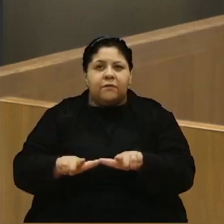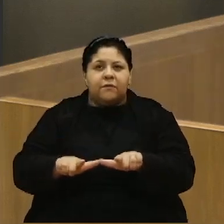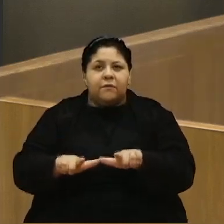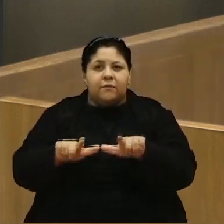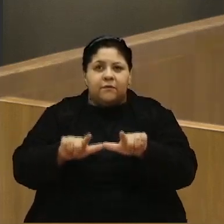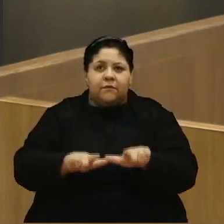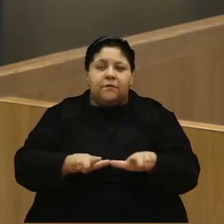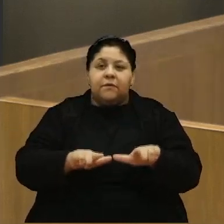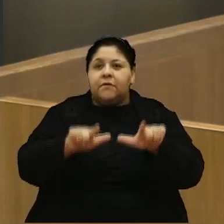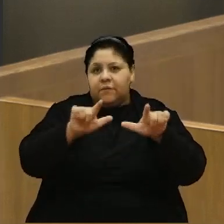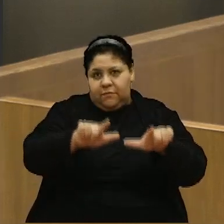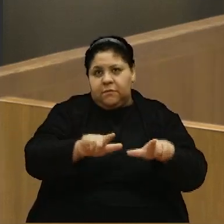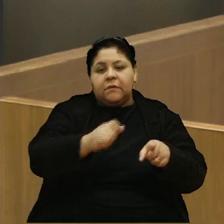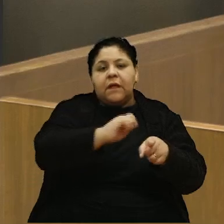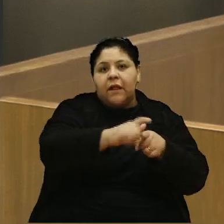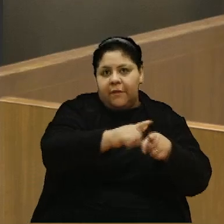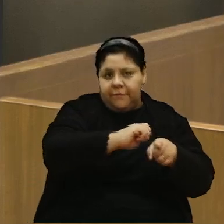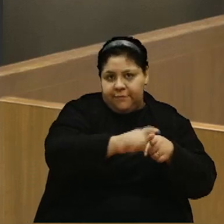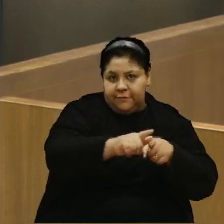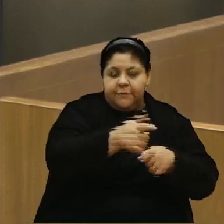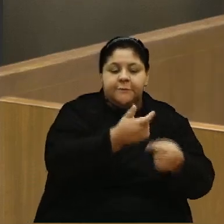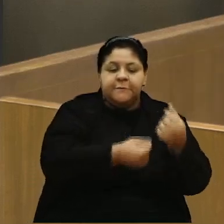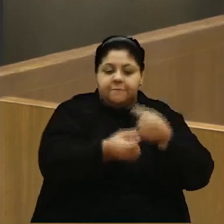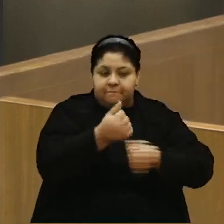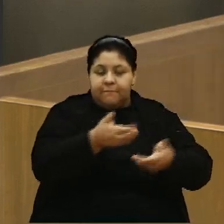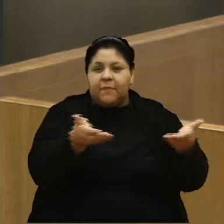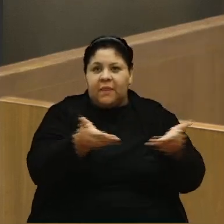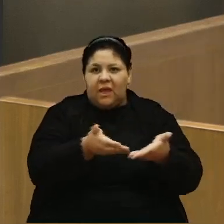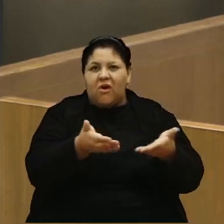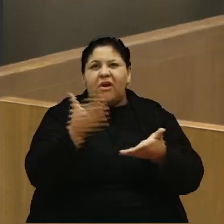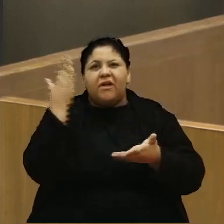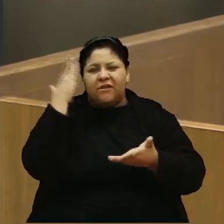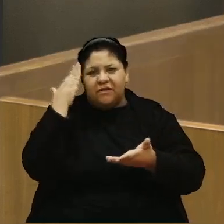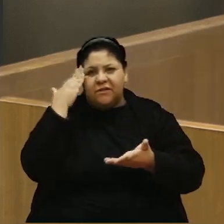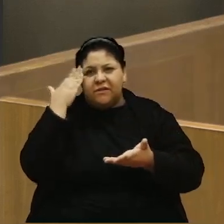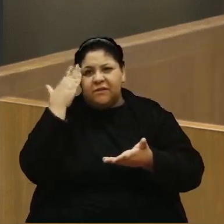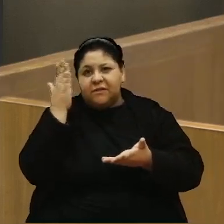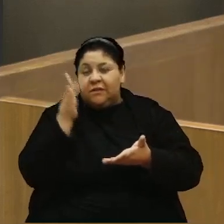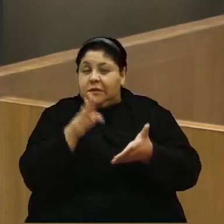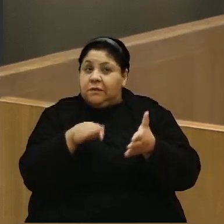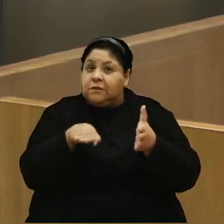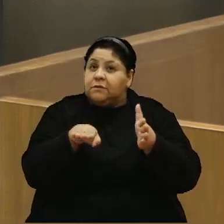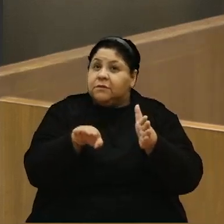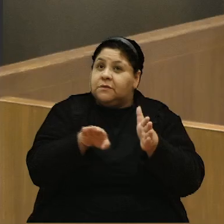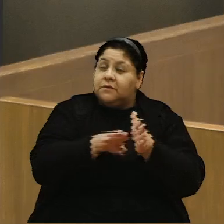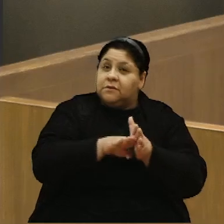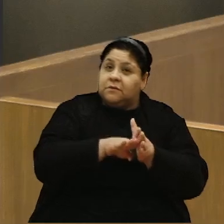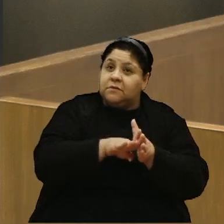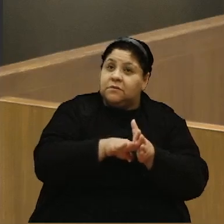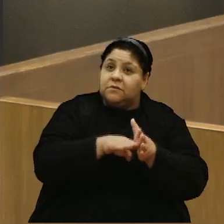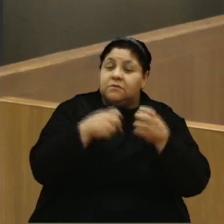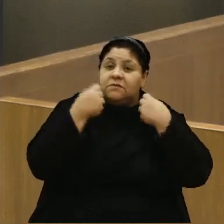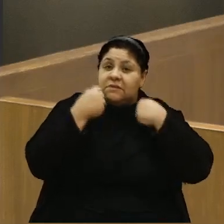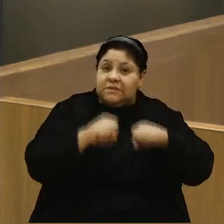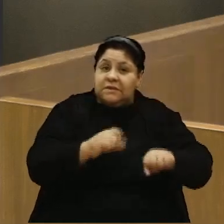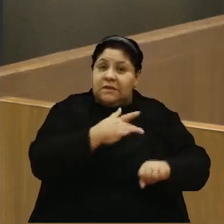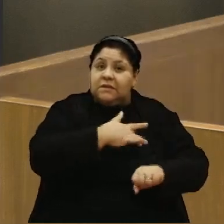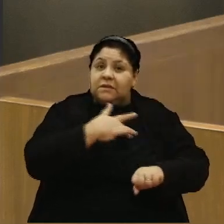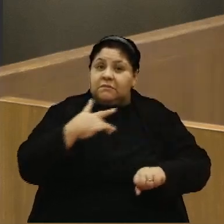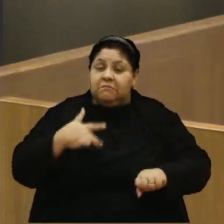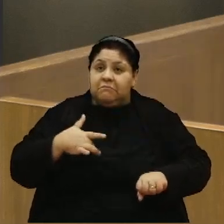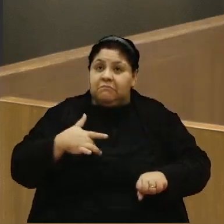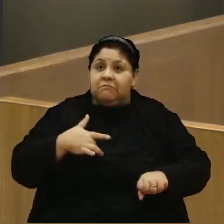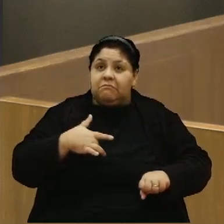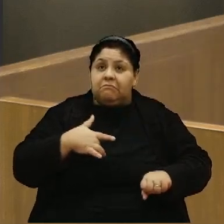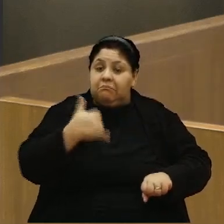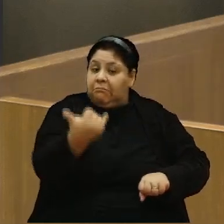locado que está alocado, né, para a administração. Agora a gente sabe que chegou uma mudança da Secretaria da Saúde lá para dentro. Não